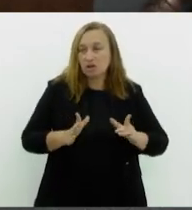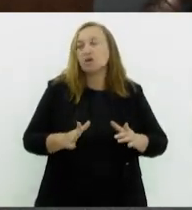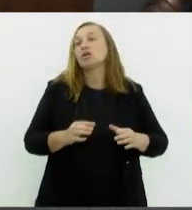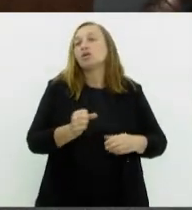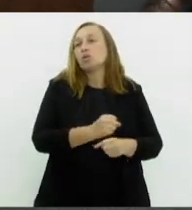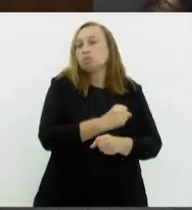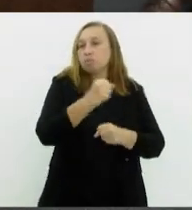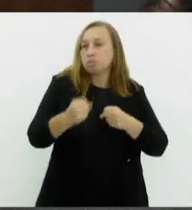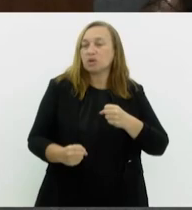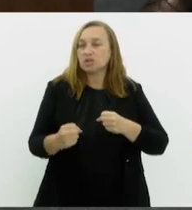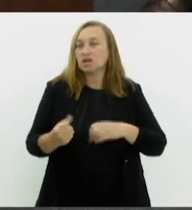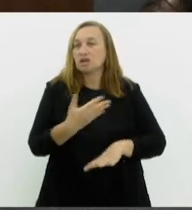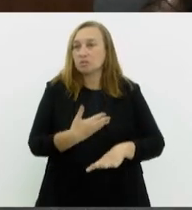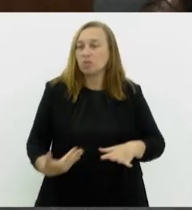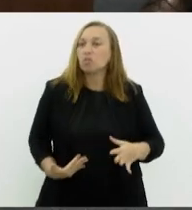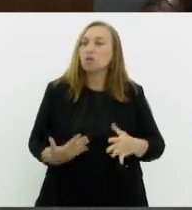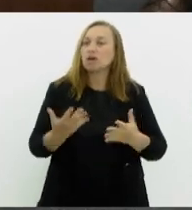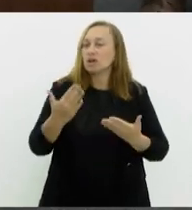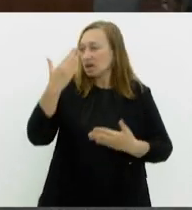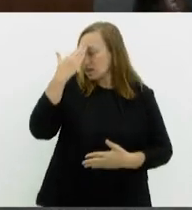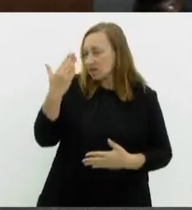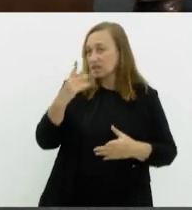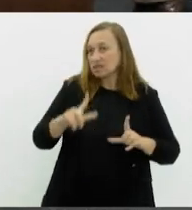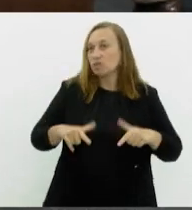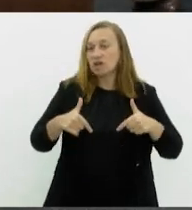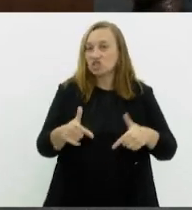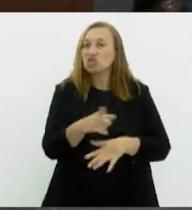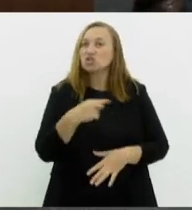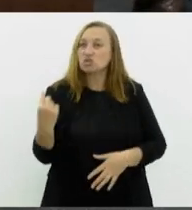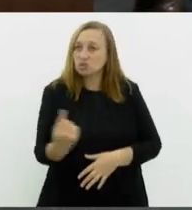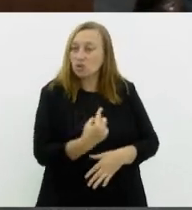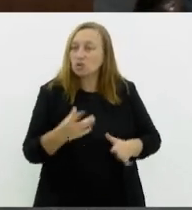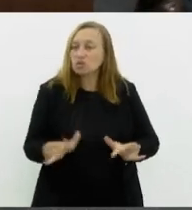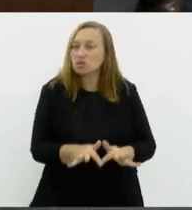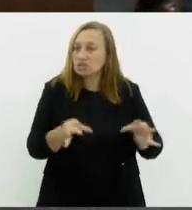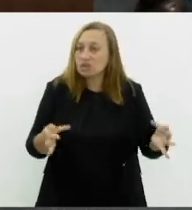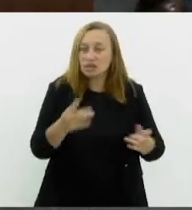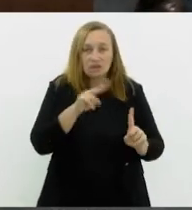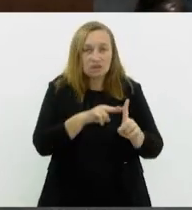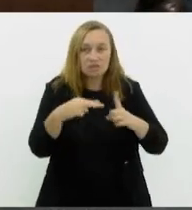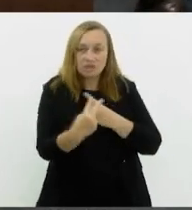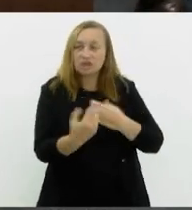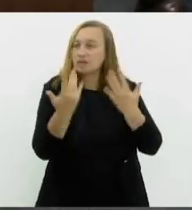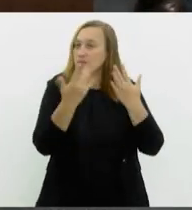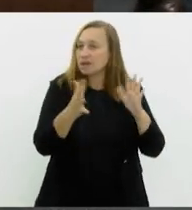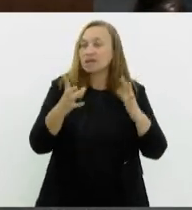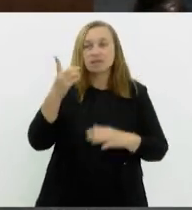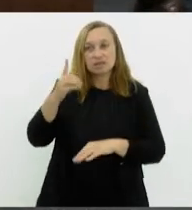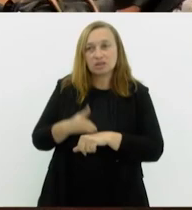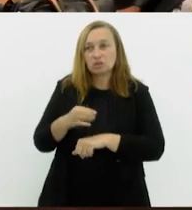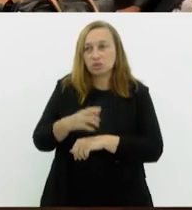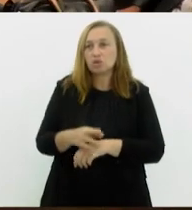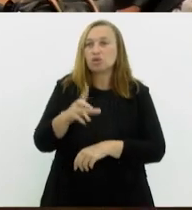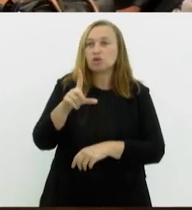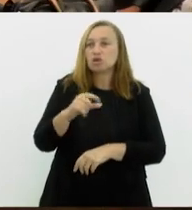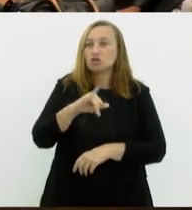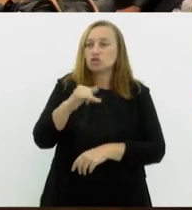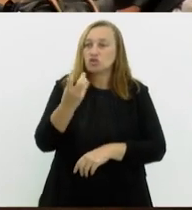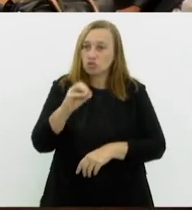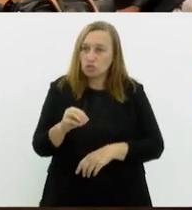nossas, com toda a humildade, começa a dar visibilidade para algo. Então, parabéns, deputado Vitor Júnior, deputado Tandy